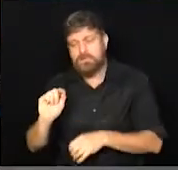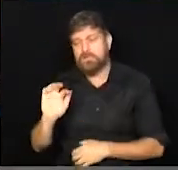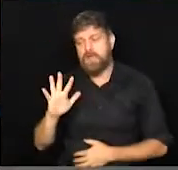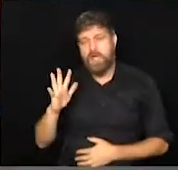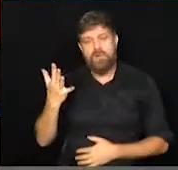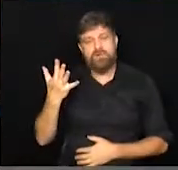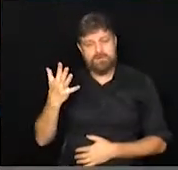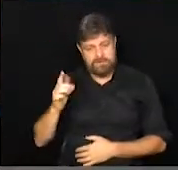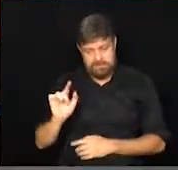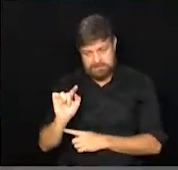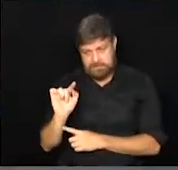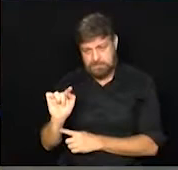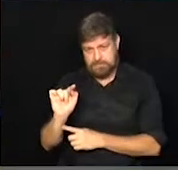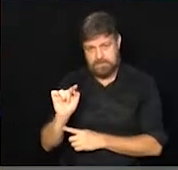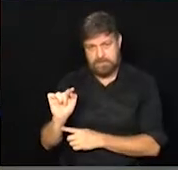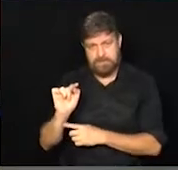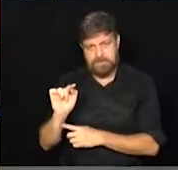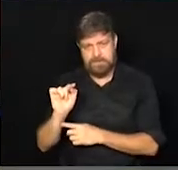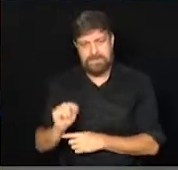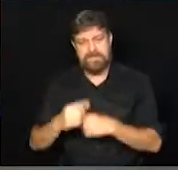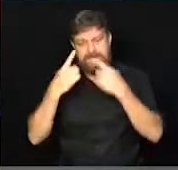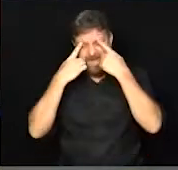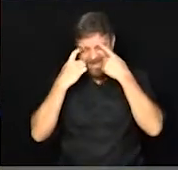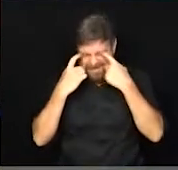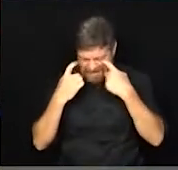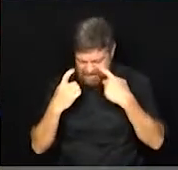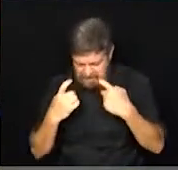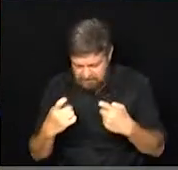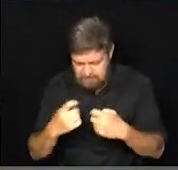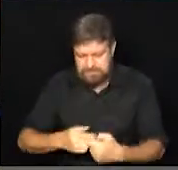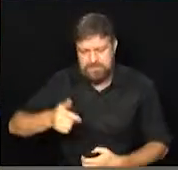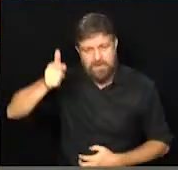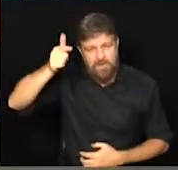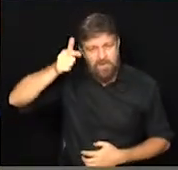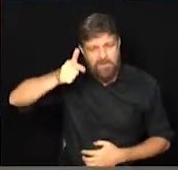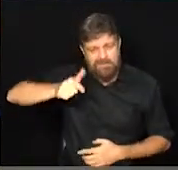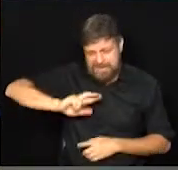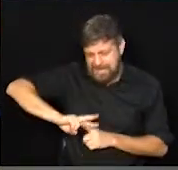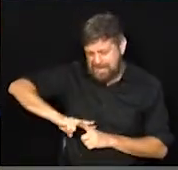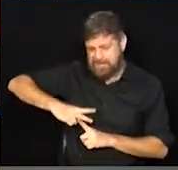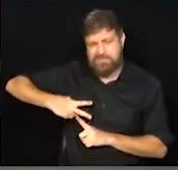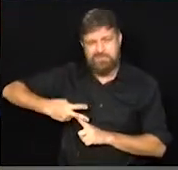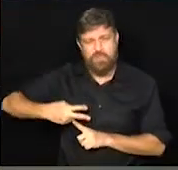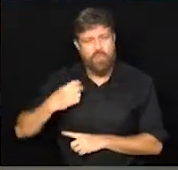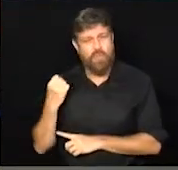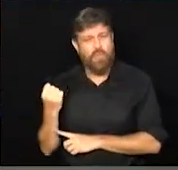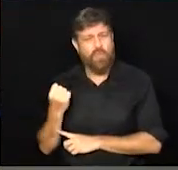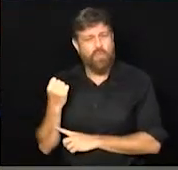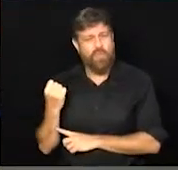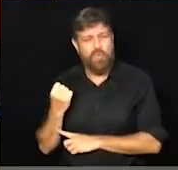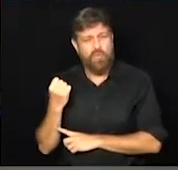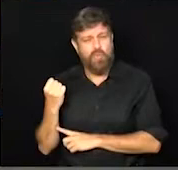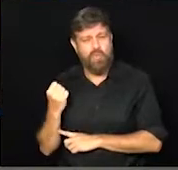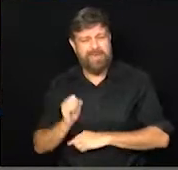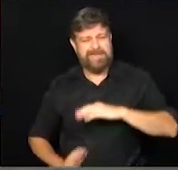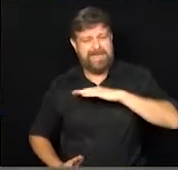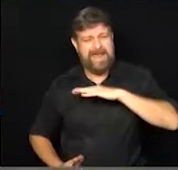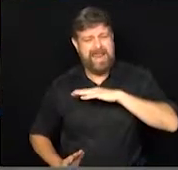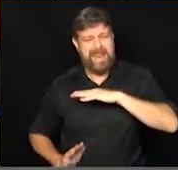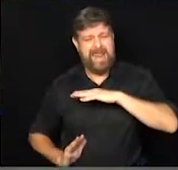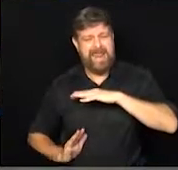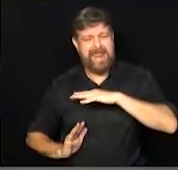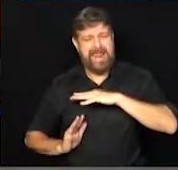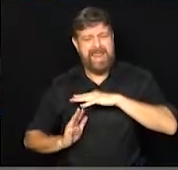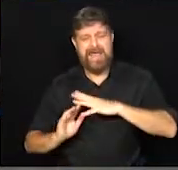que a violência se torne ainda mais grave, e o ápice desse ciclo de violência é